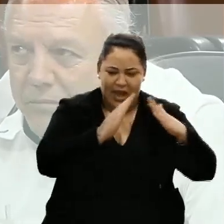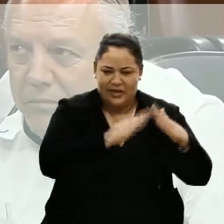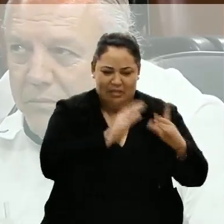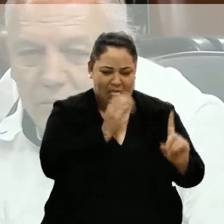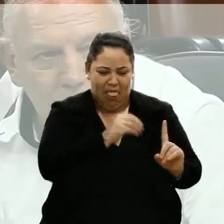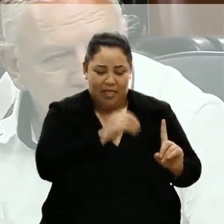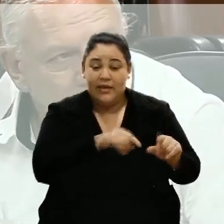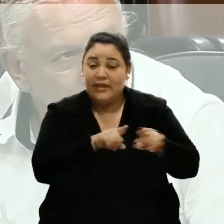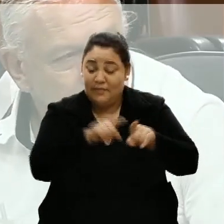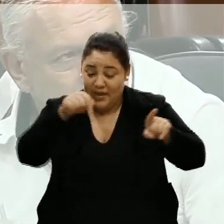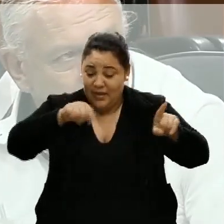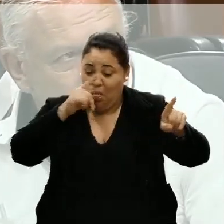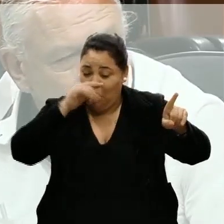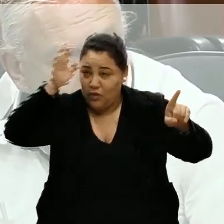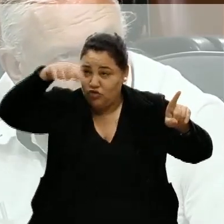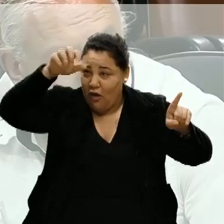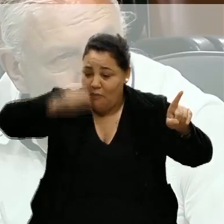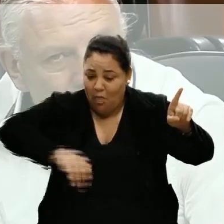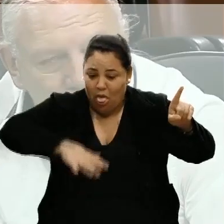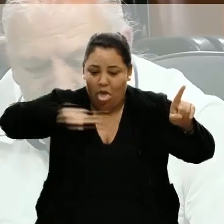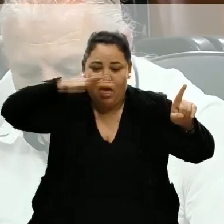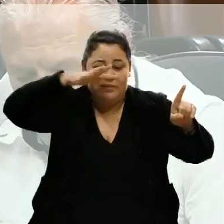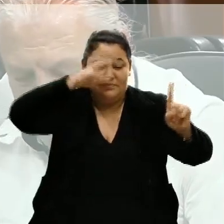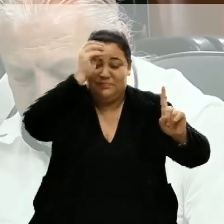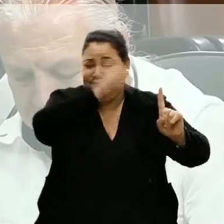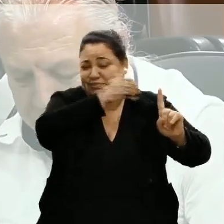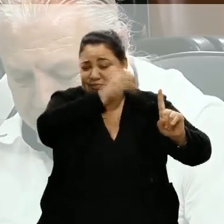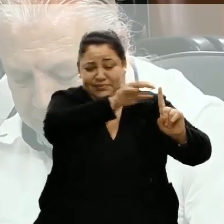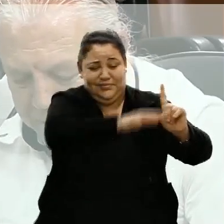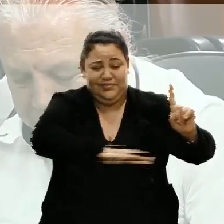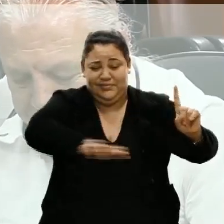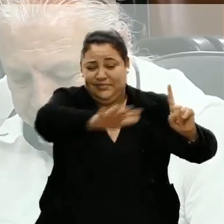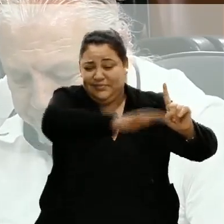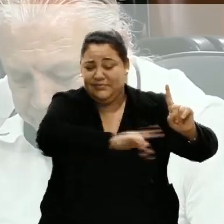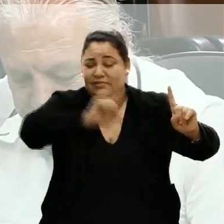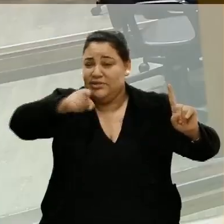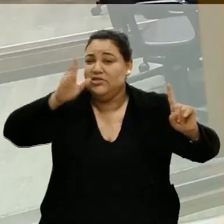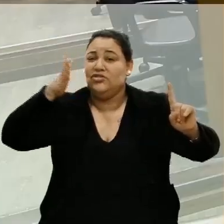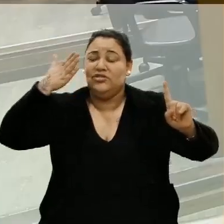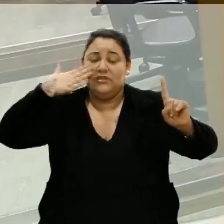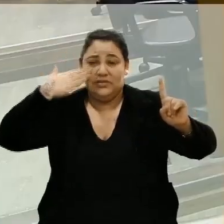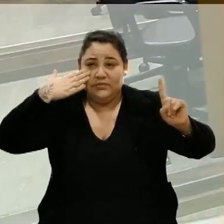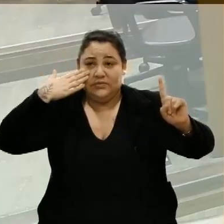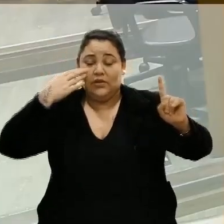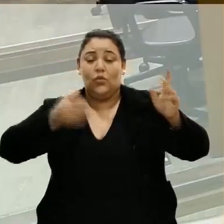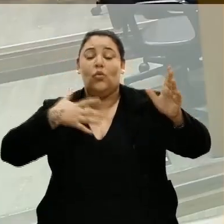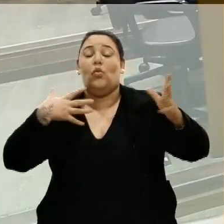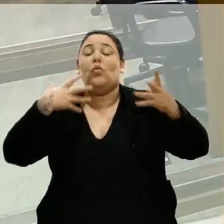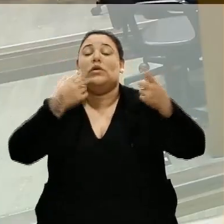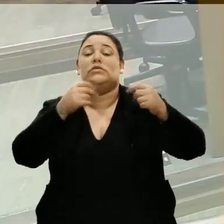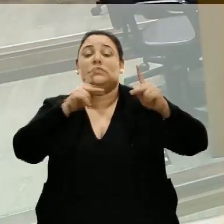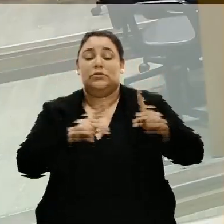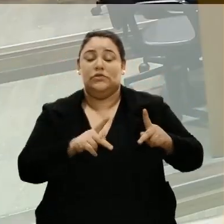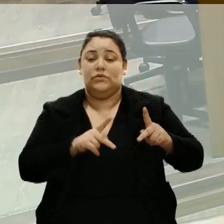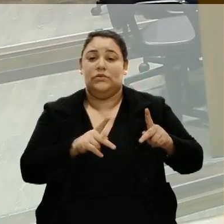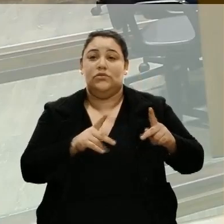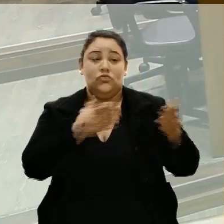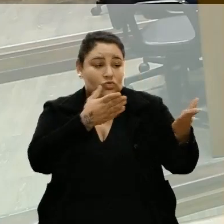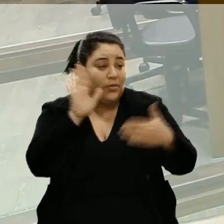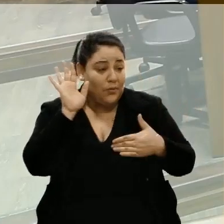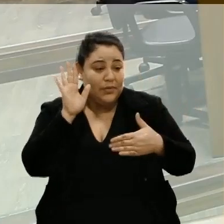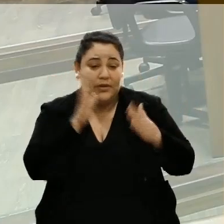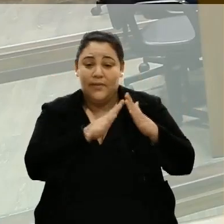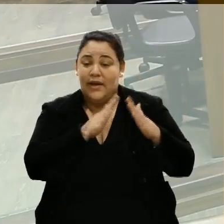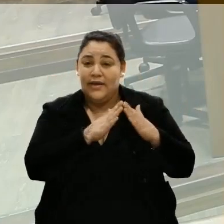e o senhor sabe, vereador, quantas vezes o senhor já foi lá e disse, eu tiro vocês daqui, eu dou uma casa para vocês. O senhor já fez isso, para